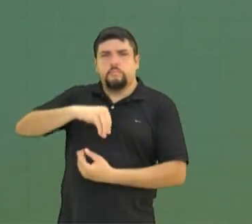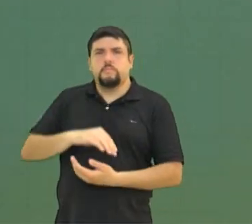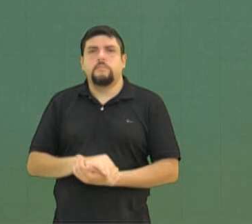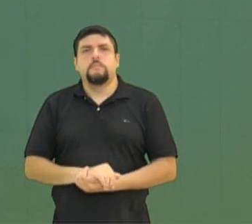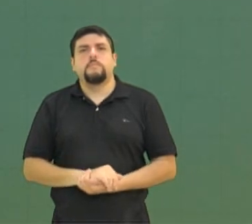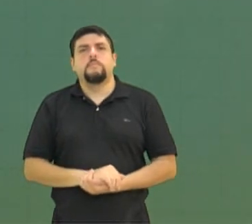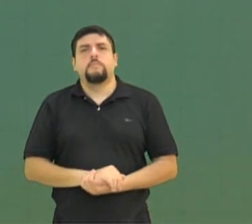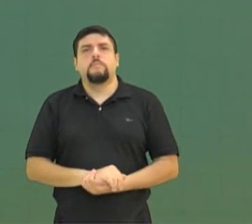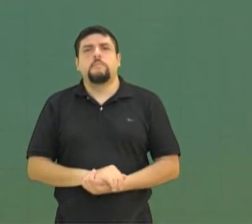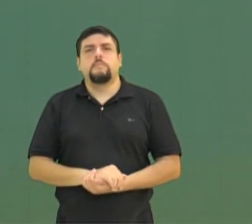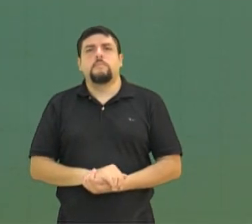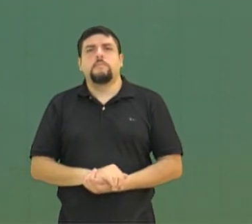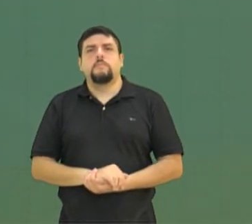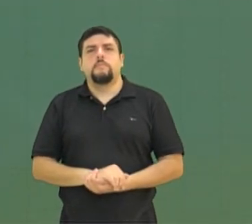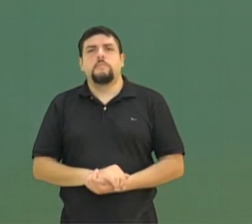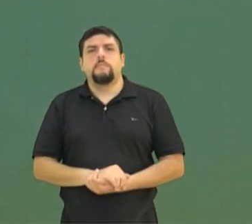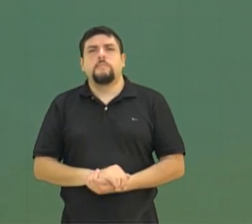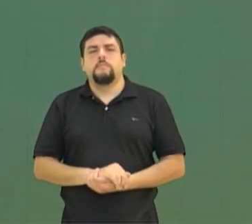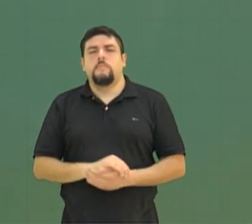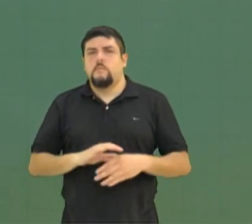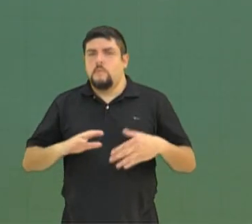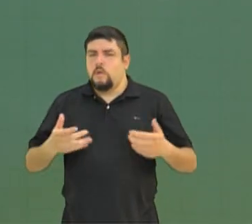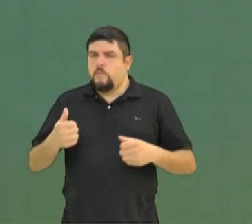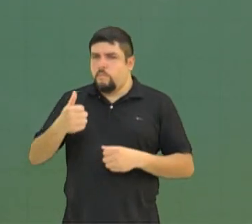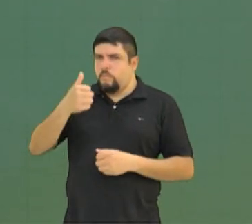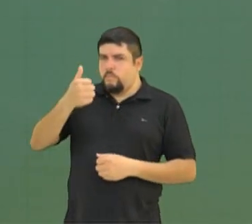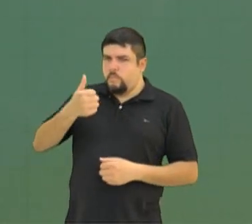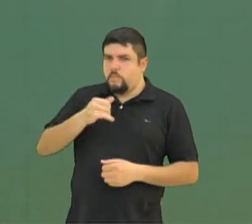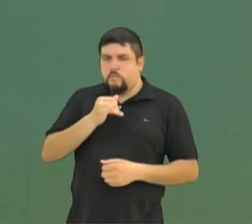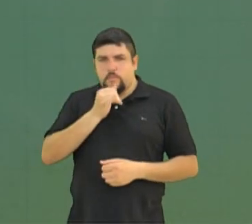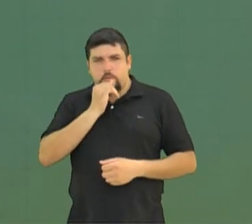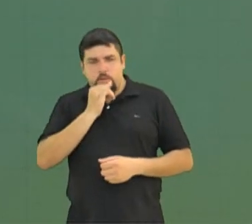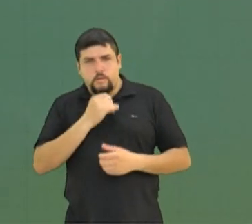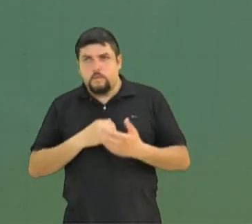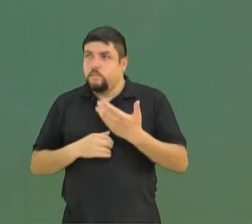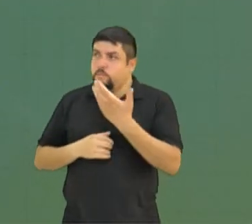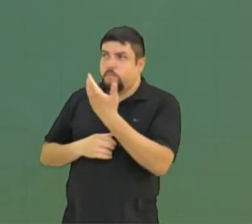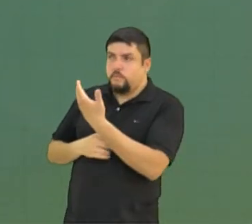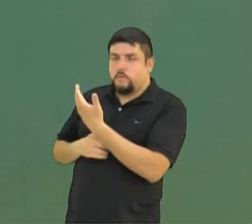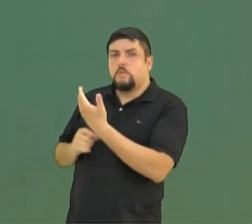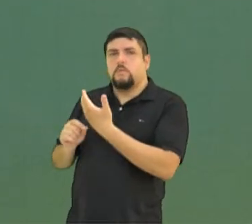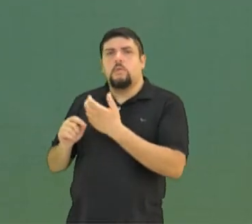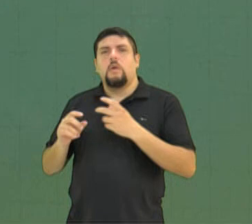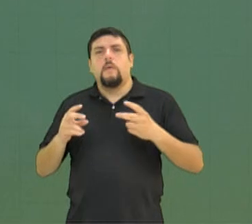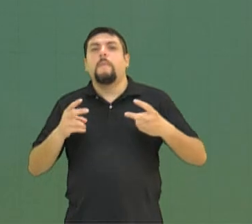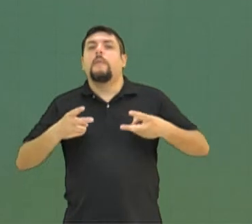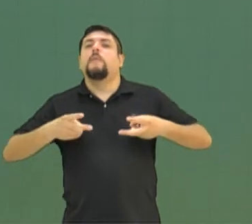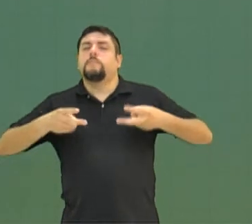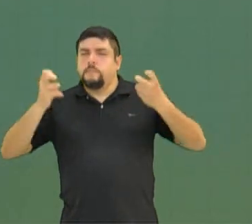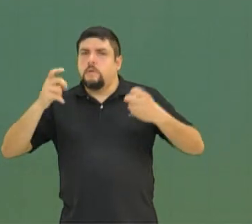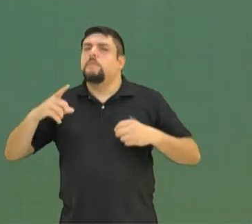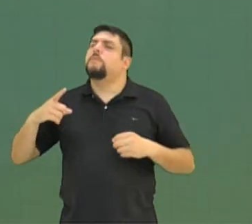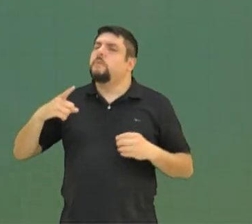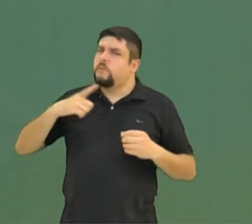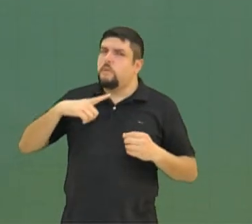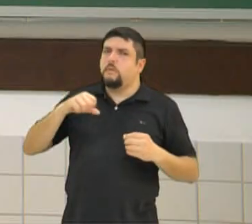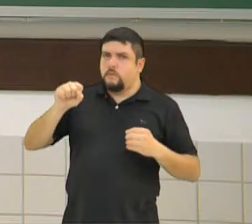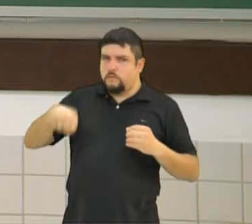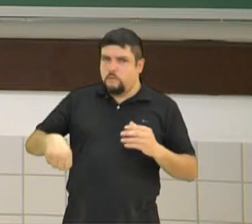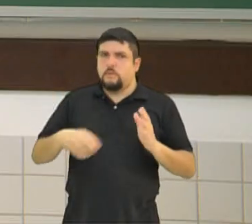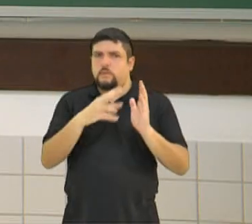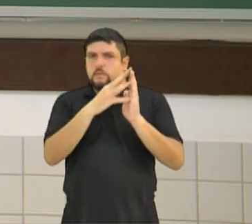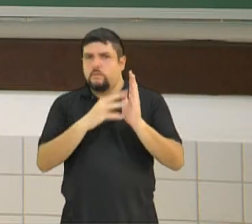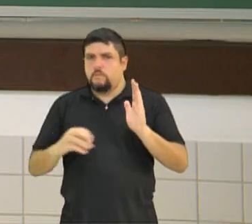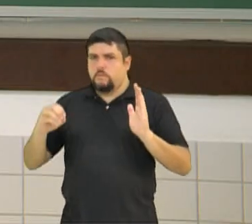Tranquilão? Beleza? Então, o primeiro exemplo que nós fizemos, senhoras e senhores, admite, existe sim